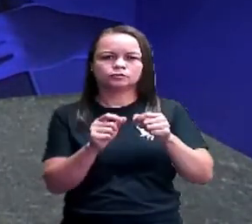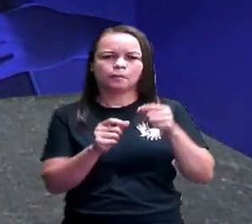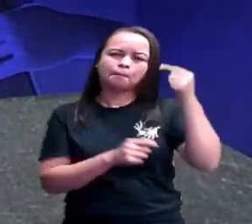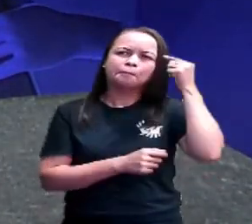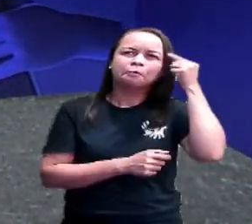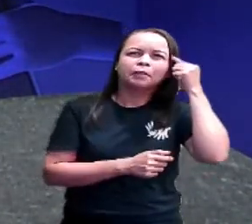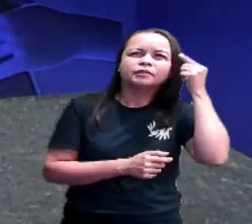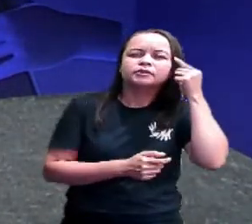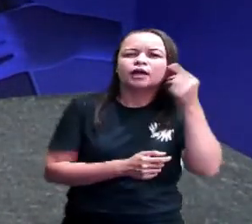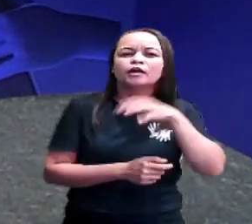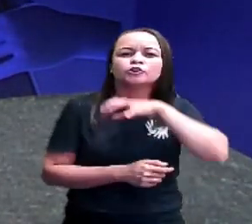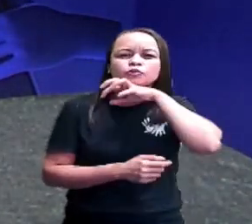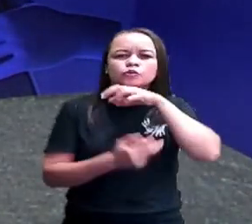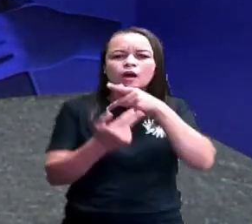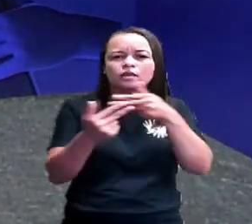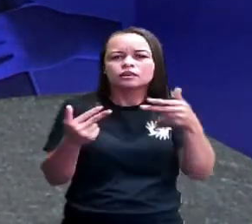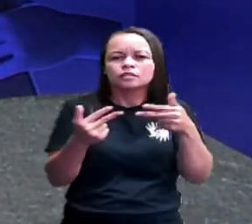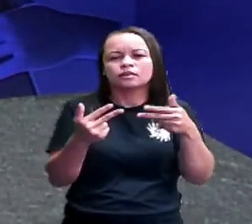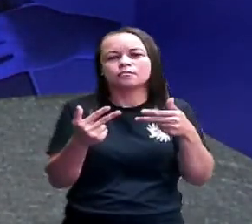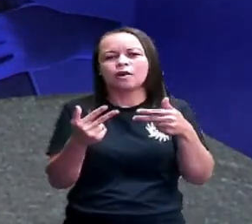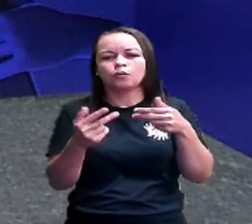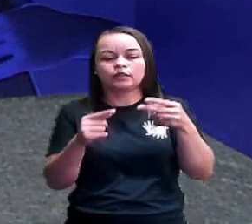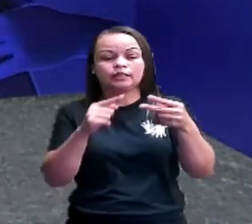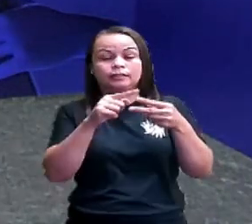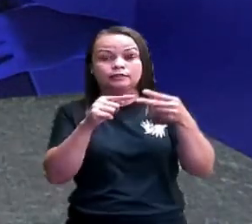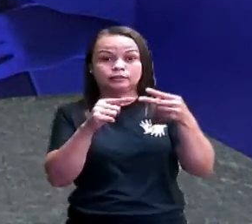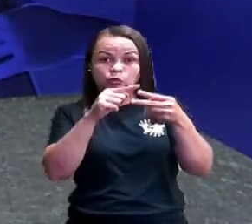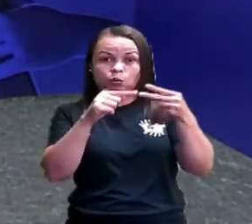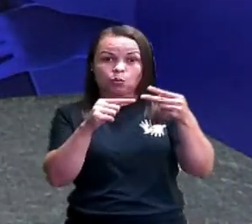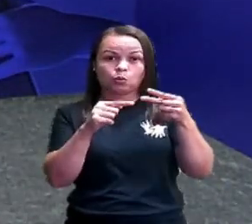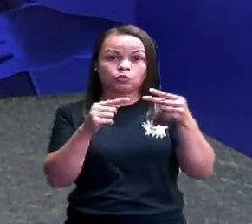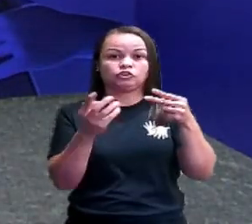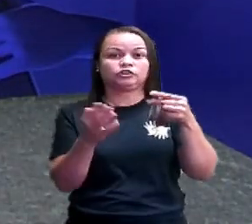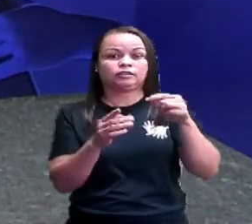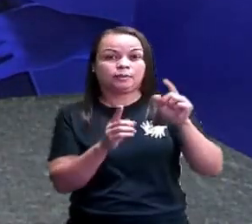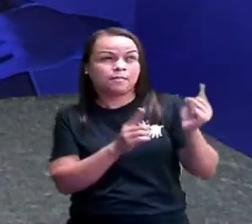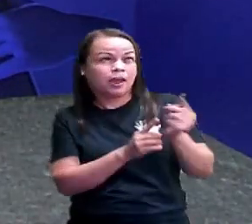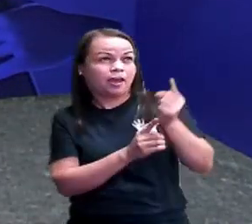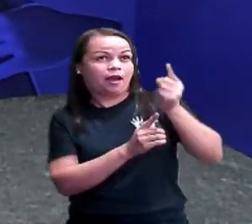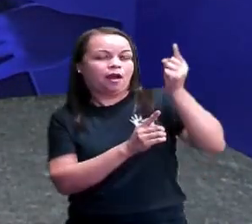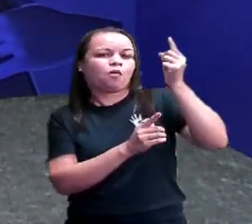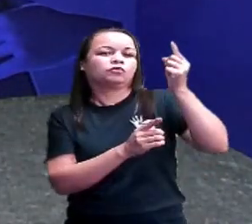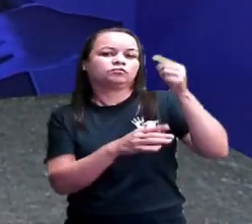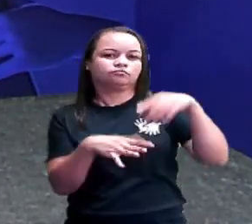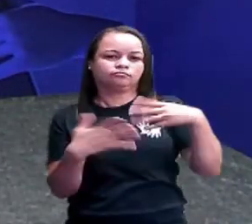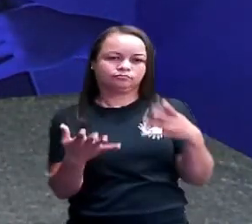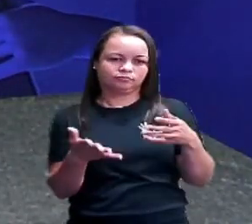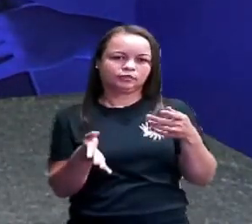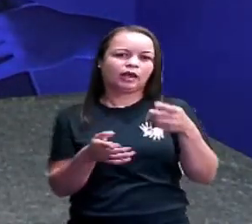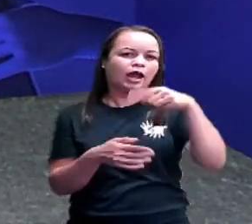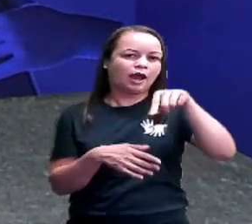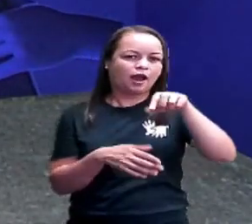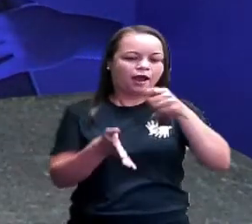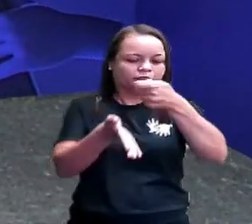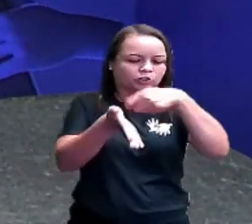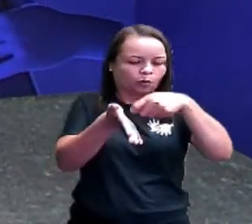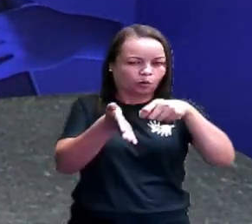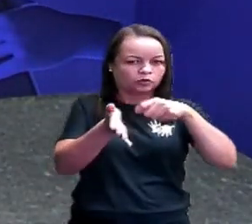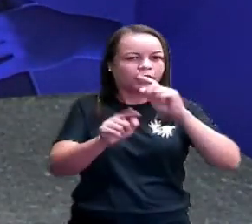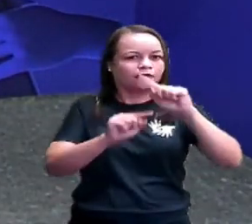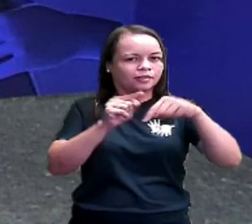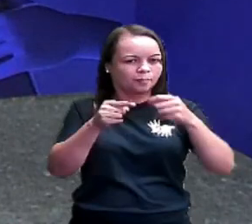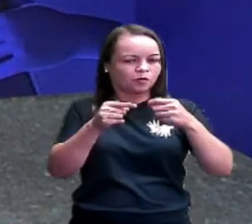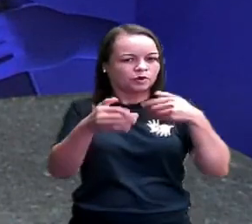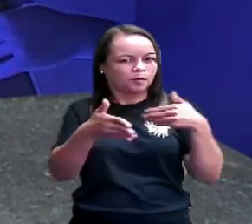tenha mais de 1 metro de altura. Anota para mim que eu vou querer saber da resposta na aula seguinte,